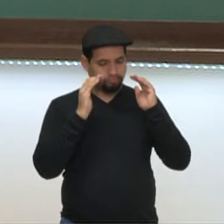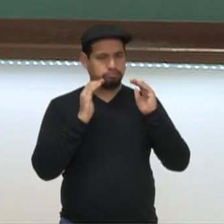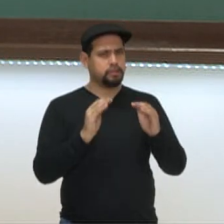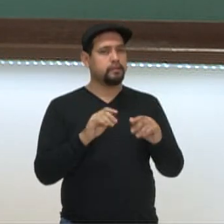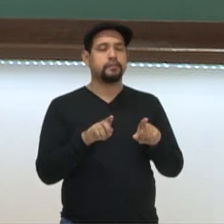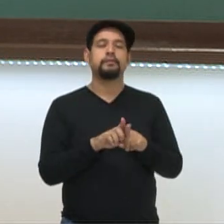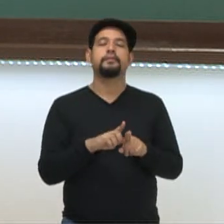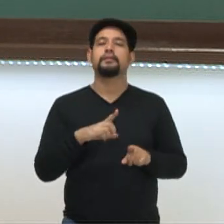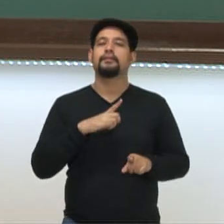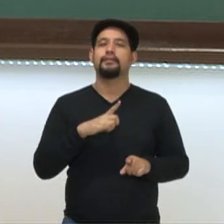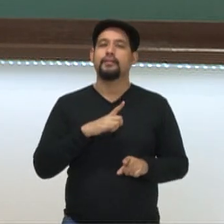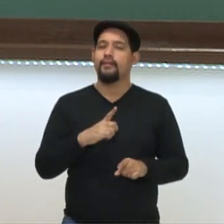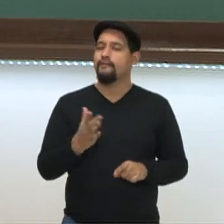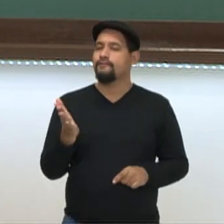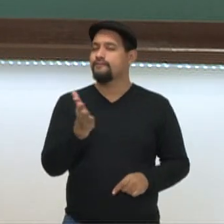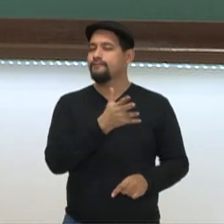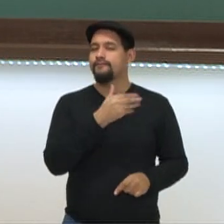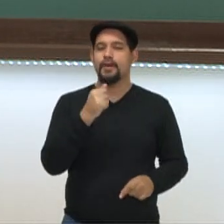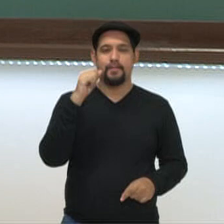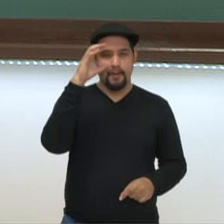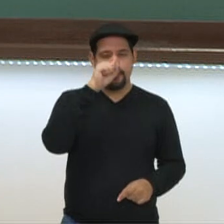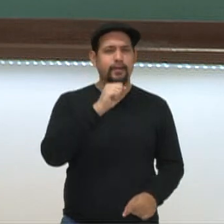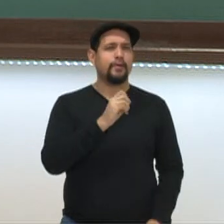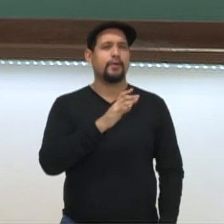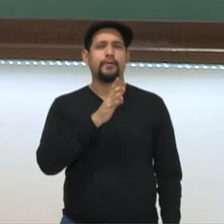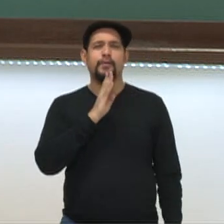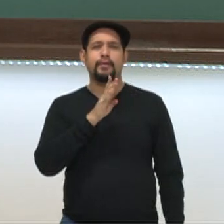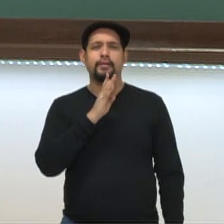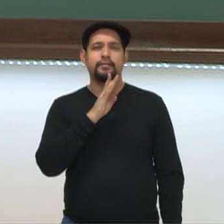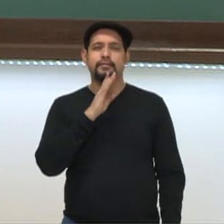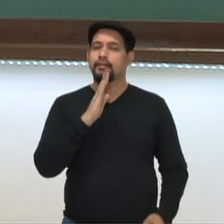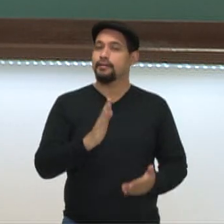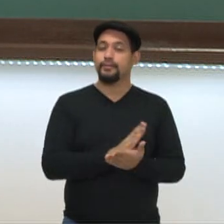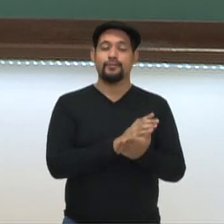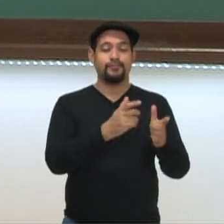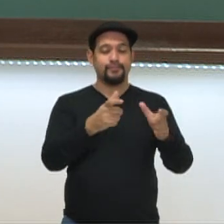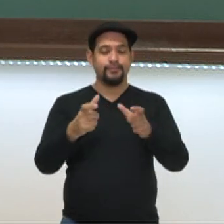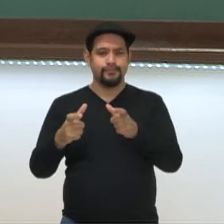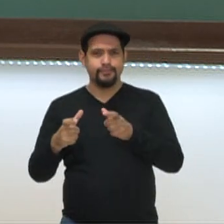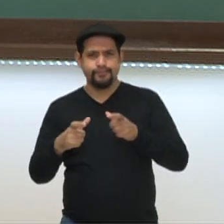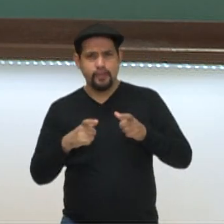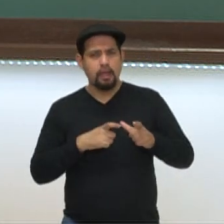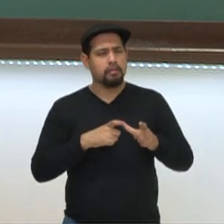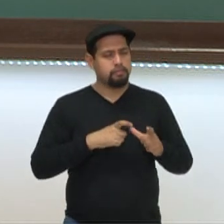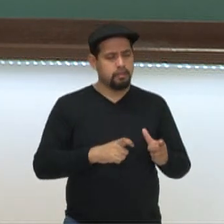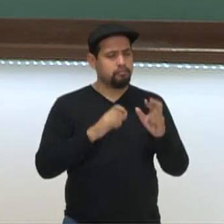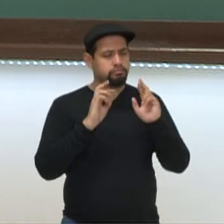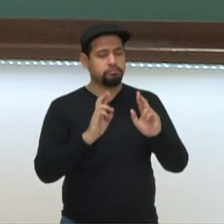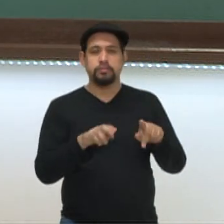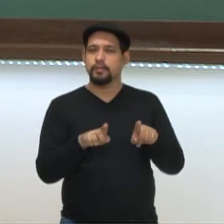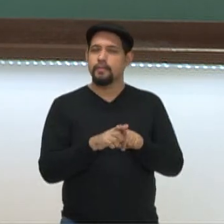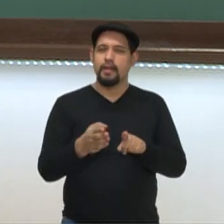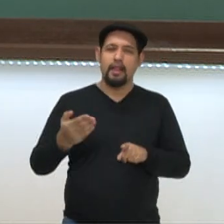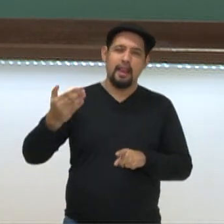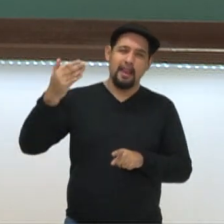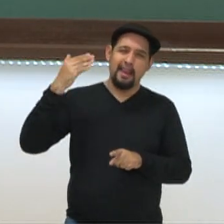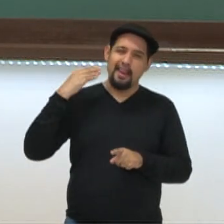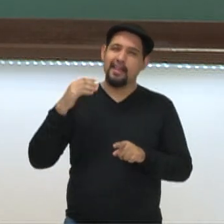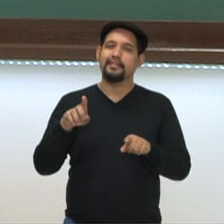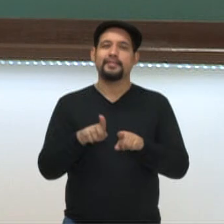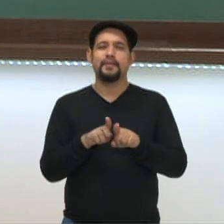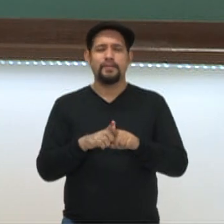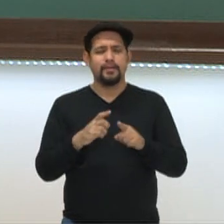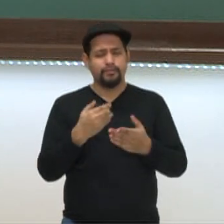da cultura, vamos nessa conhecer alguns lugares sagrados que os arqueólogos,